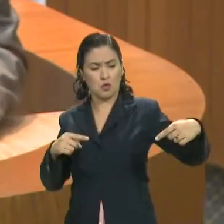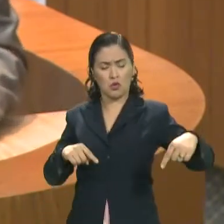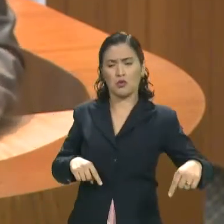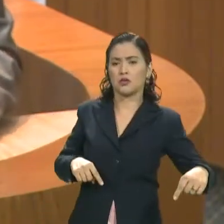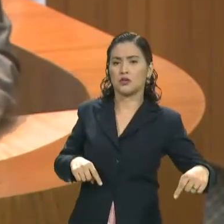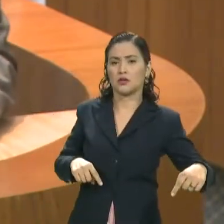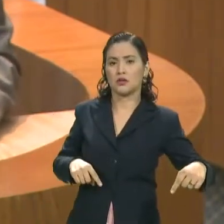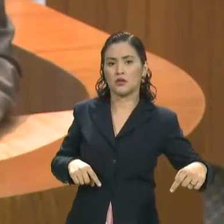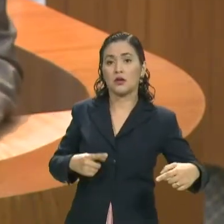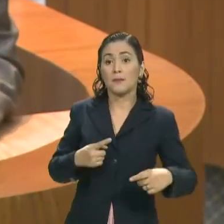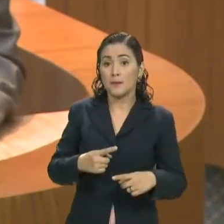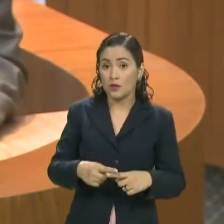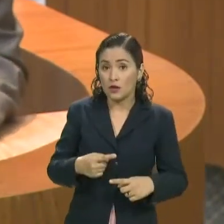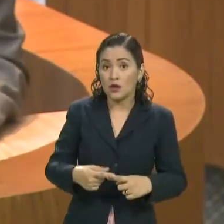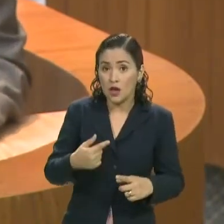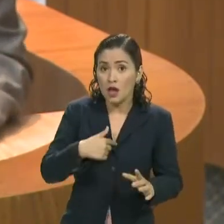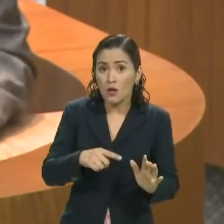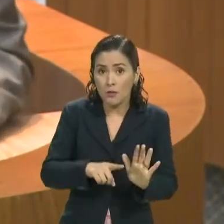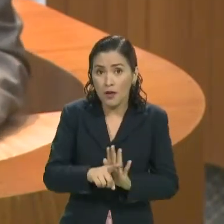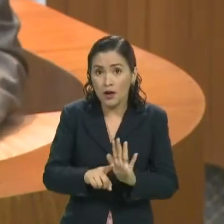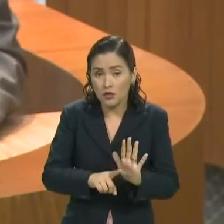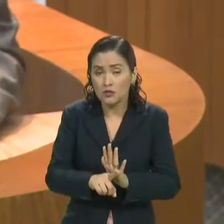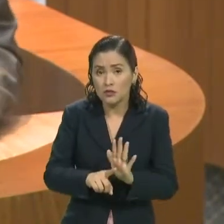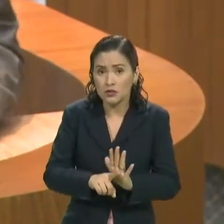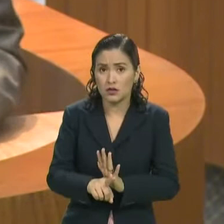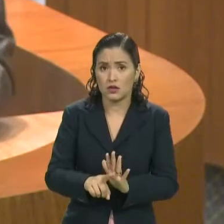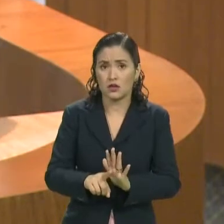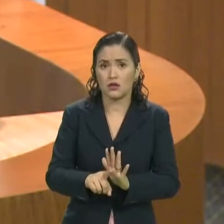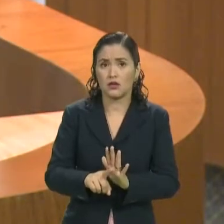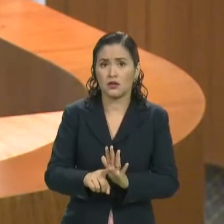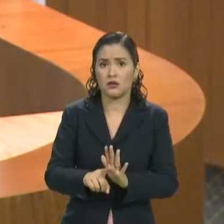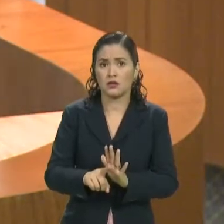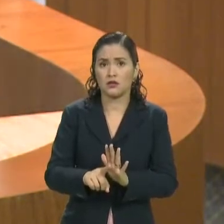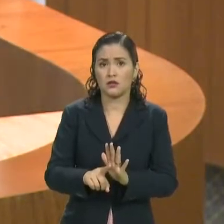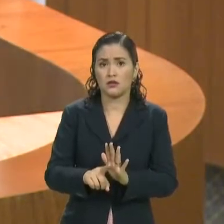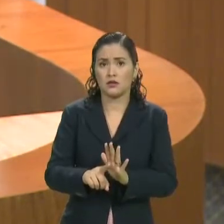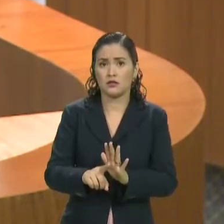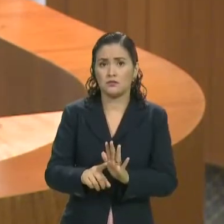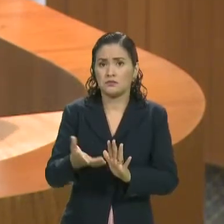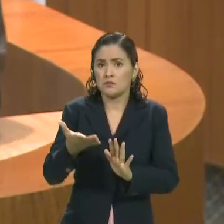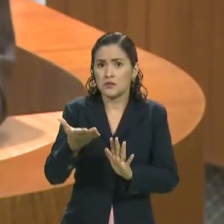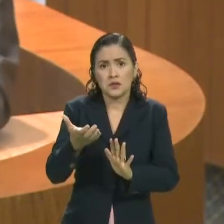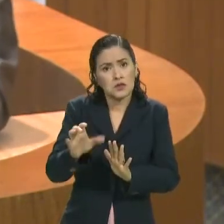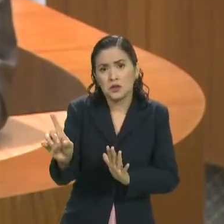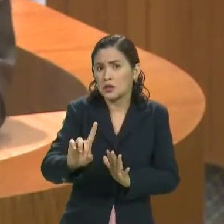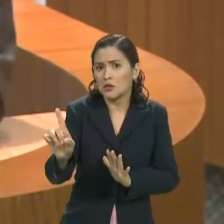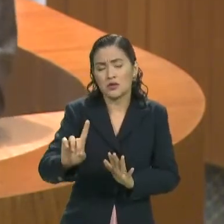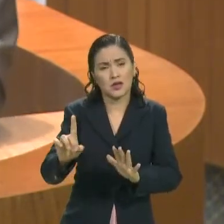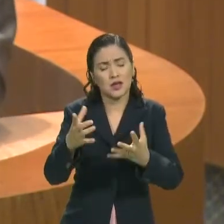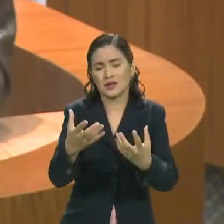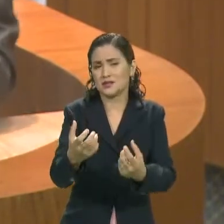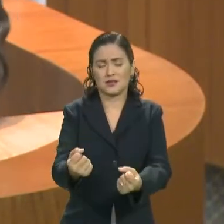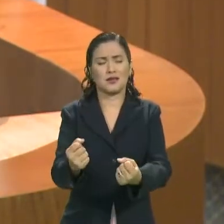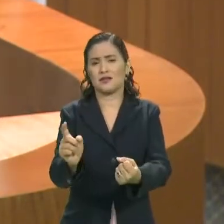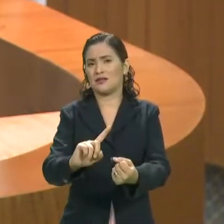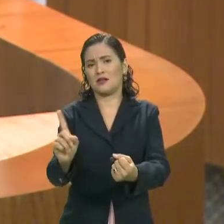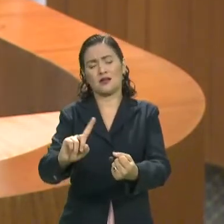base nos meus princípios, um projeto de lei do Executivo. Eu digo a Vossa